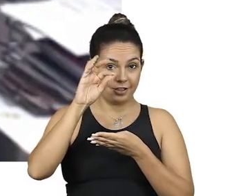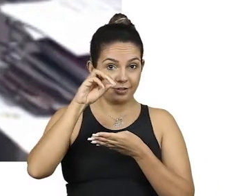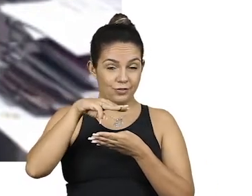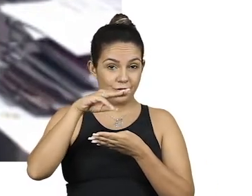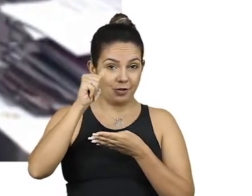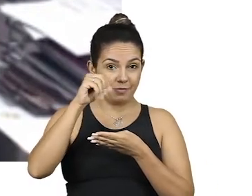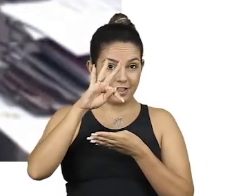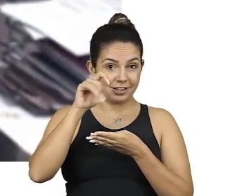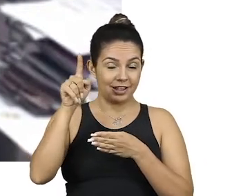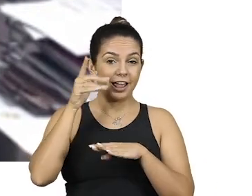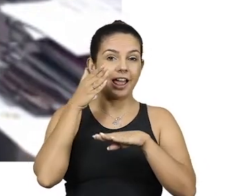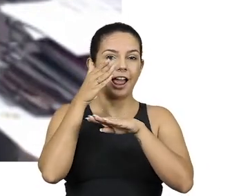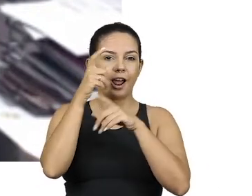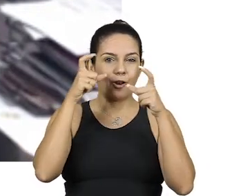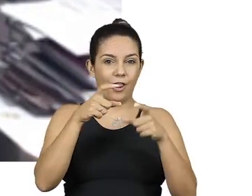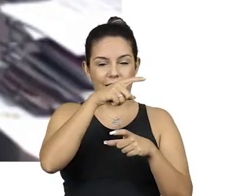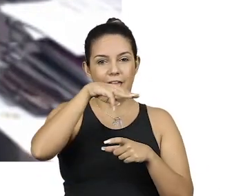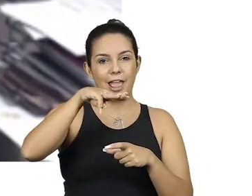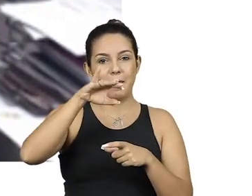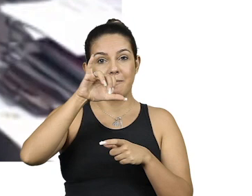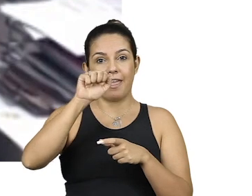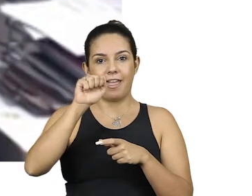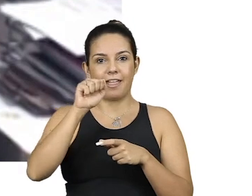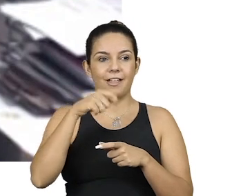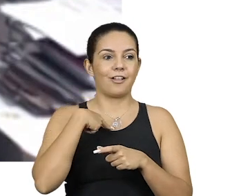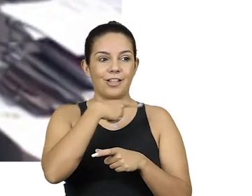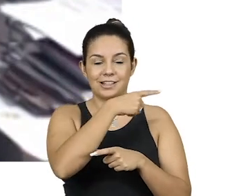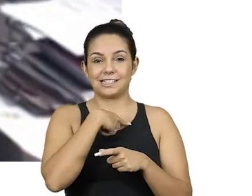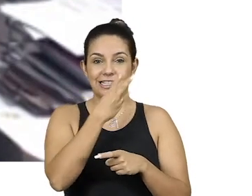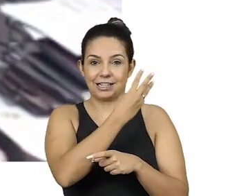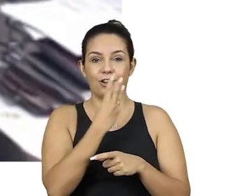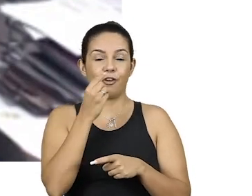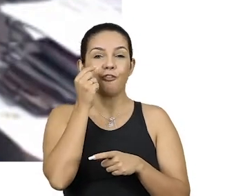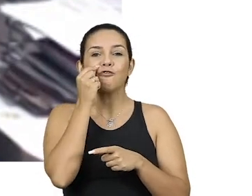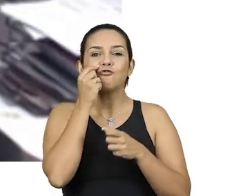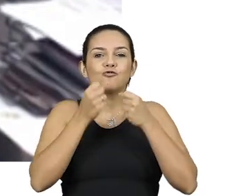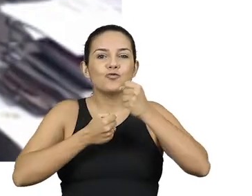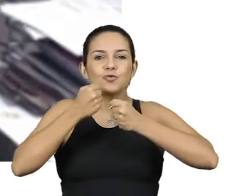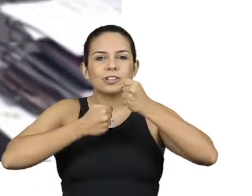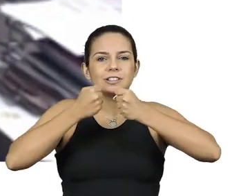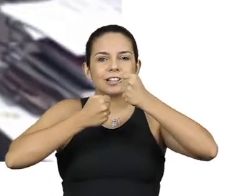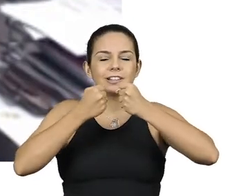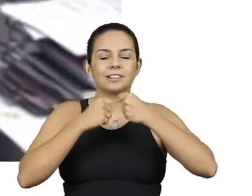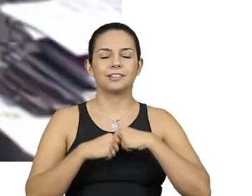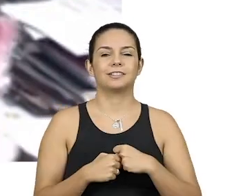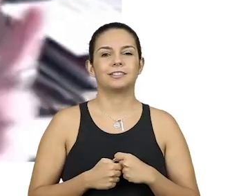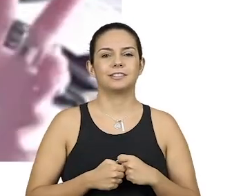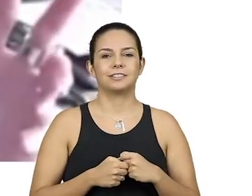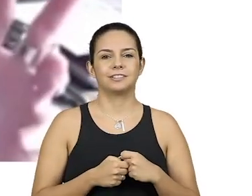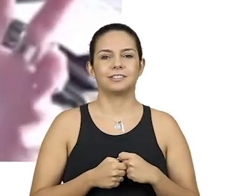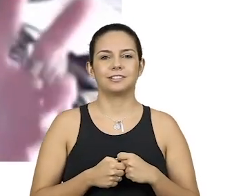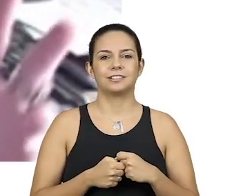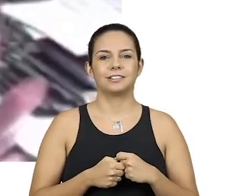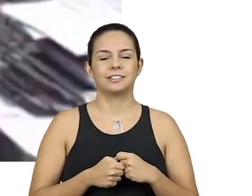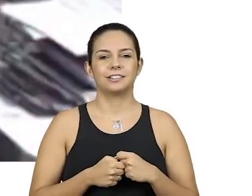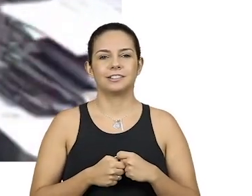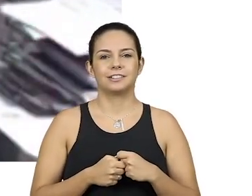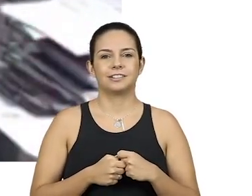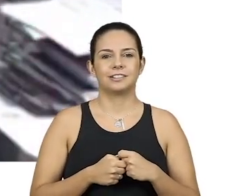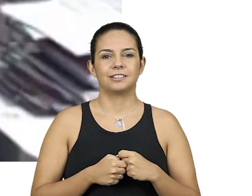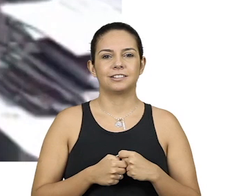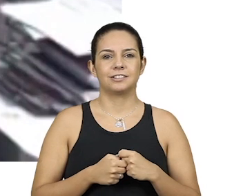Meyer. Eu me lembro de nós 3 no Fusca. O Fusca era um